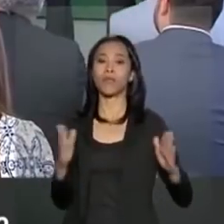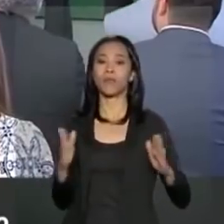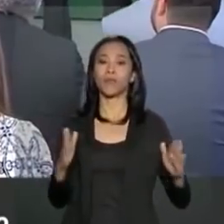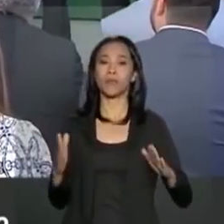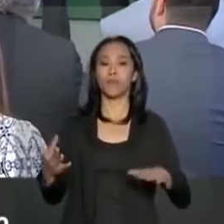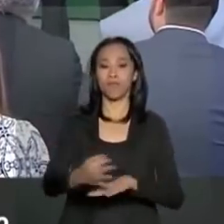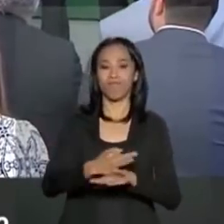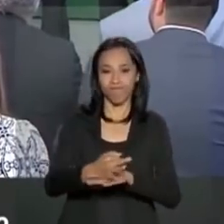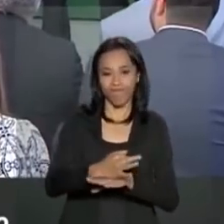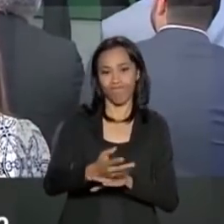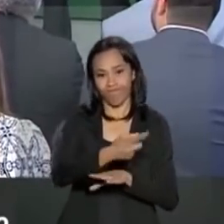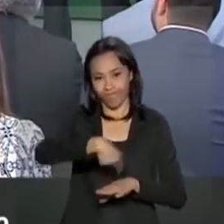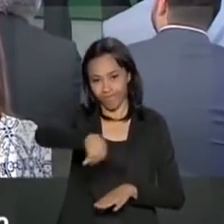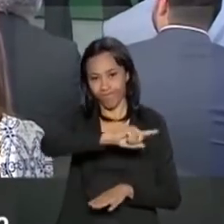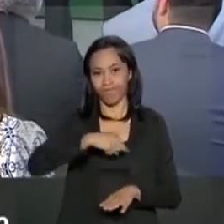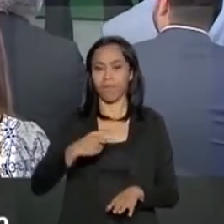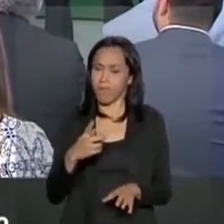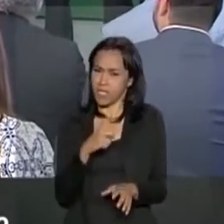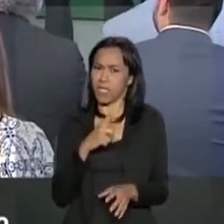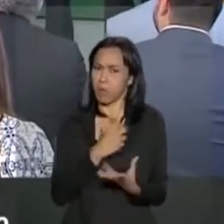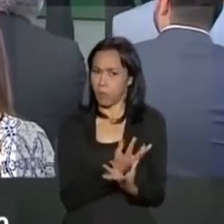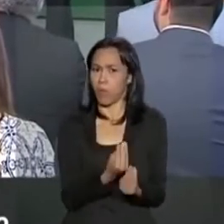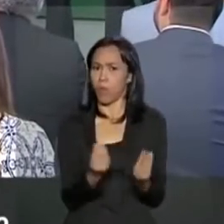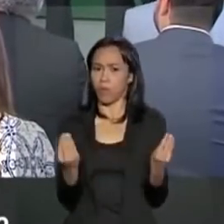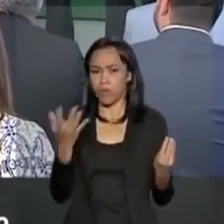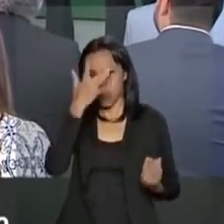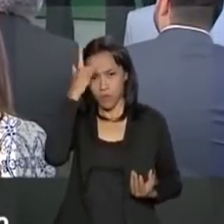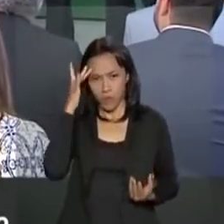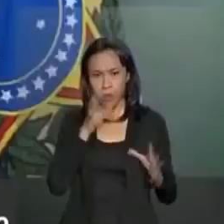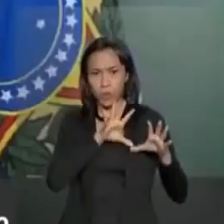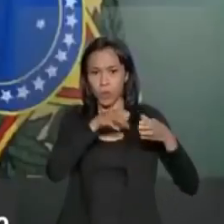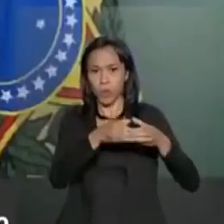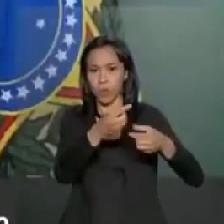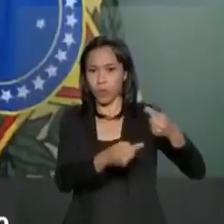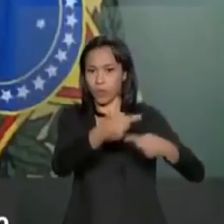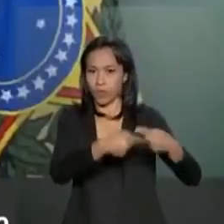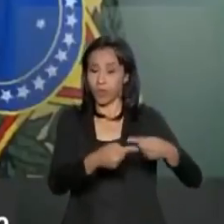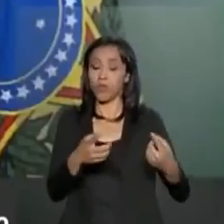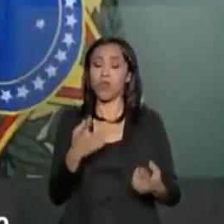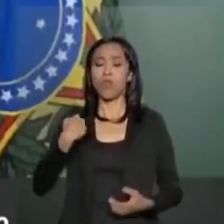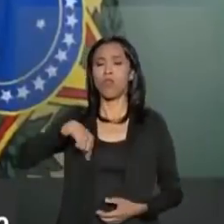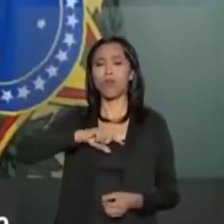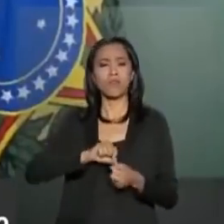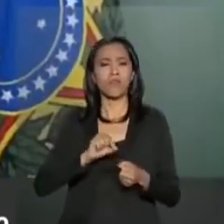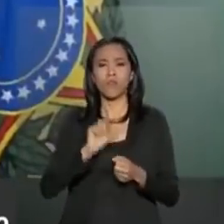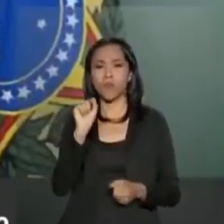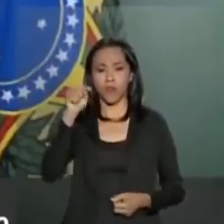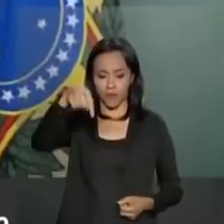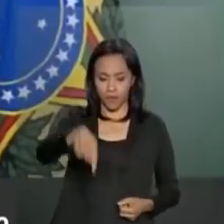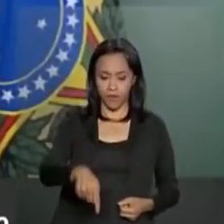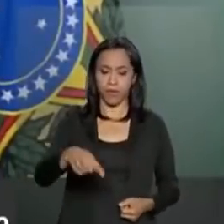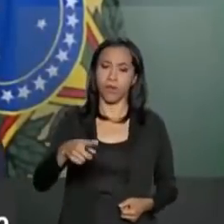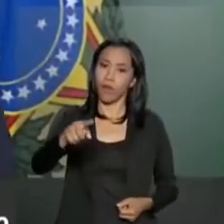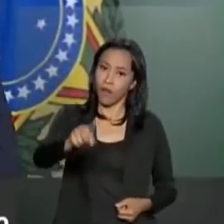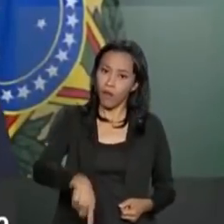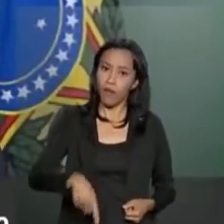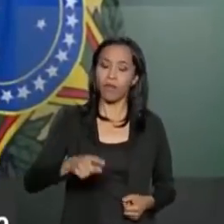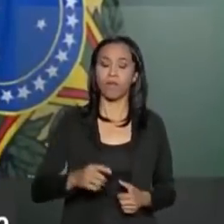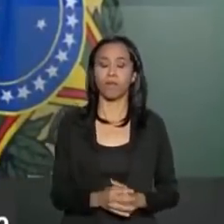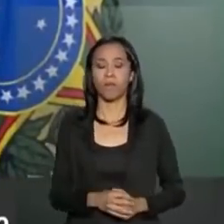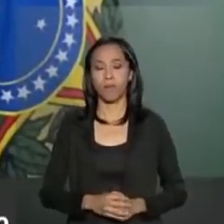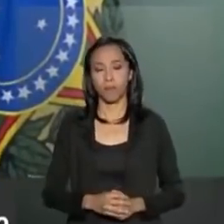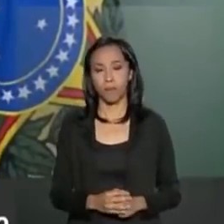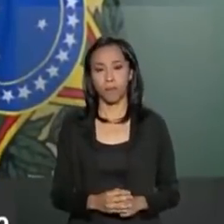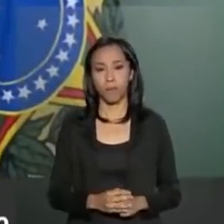legítima defesa é muito grande o que nós estamos fazendo aqui nada mais é do